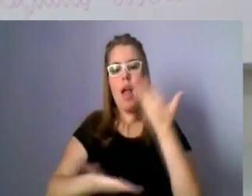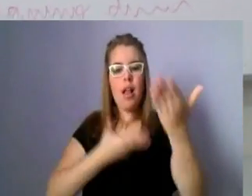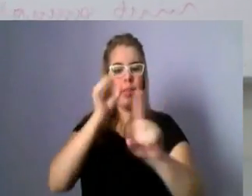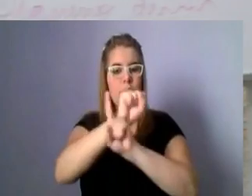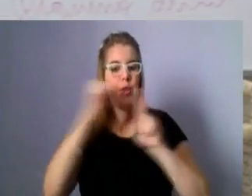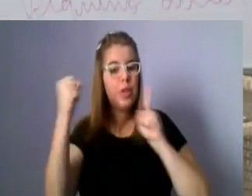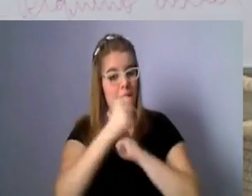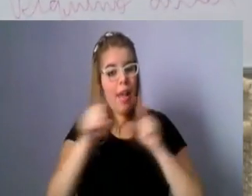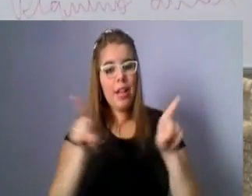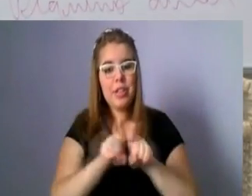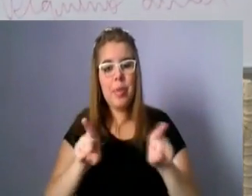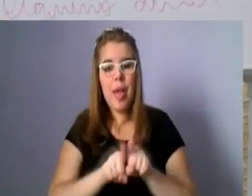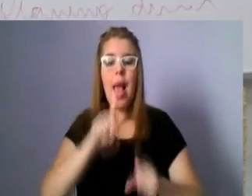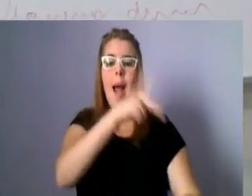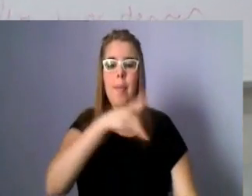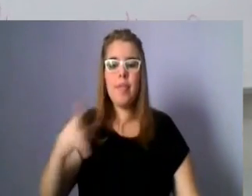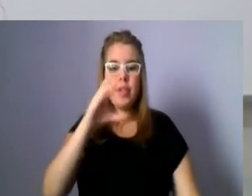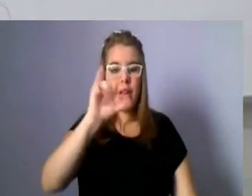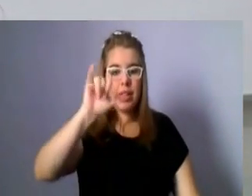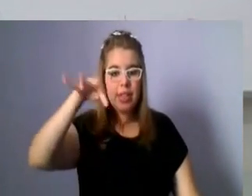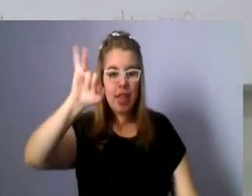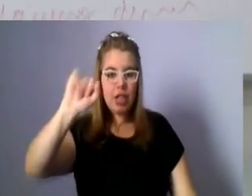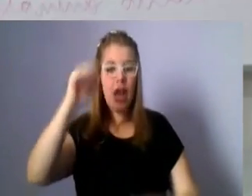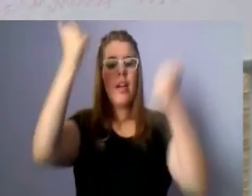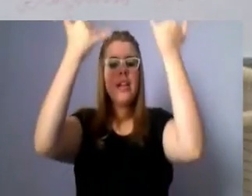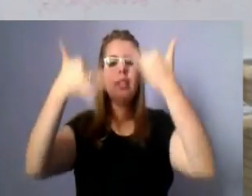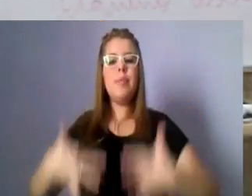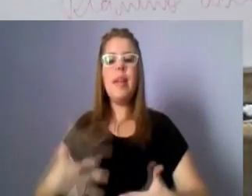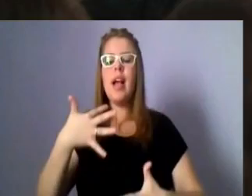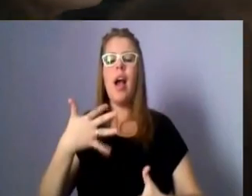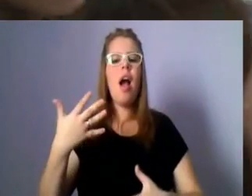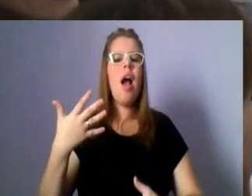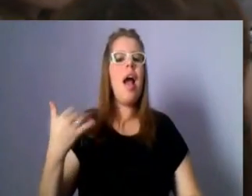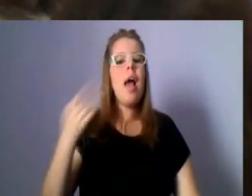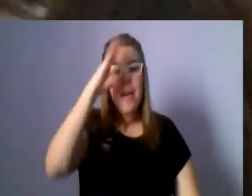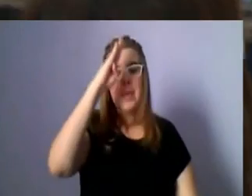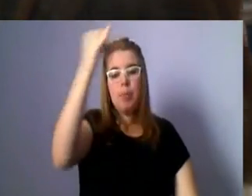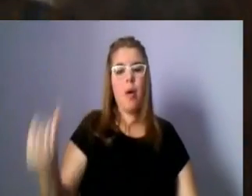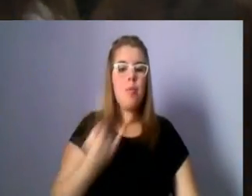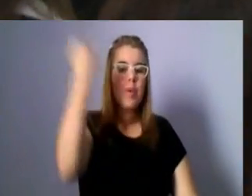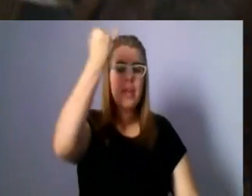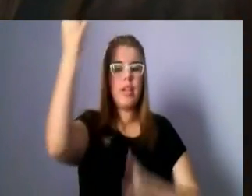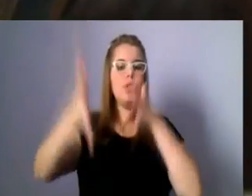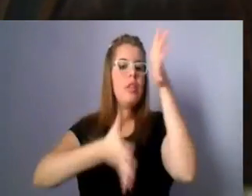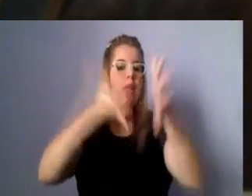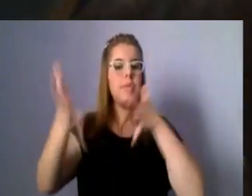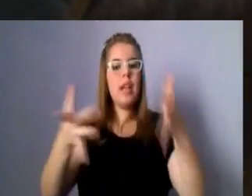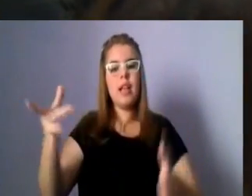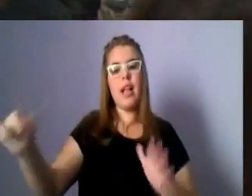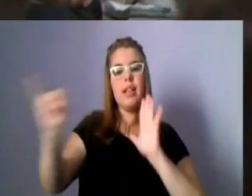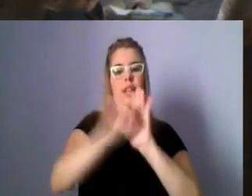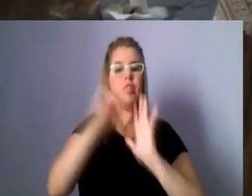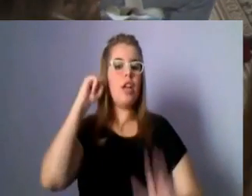o relacionamento com a sociedade. A professora Cíntia Firmino explica o quanto a língua de sinais é essencial para a